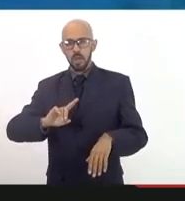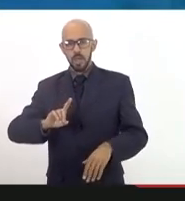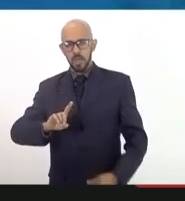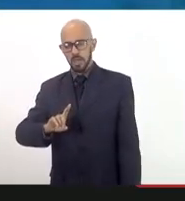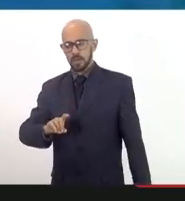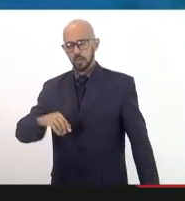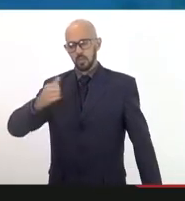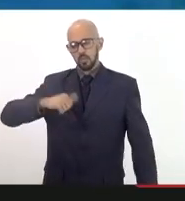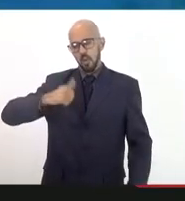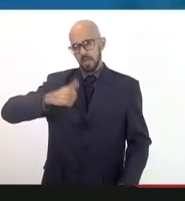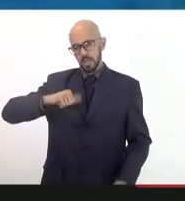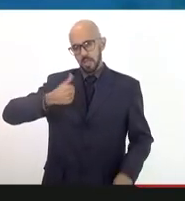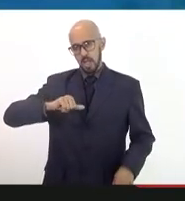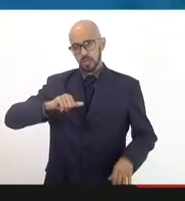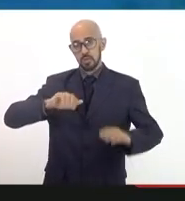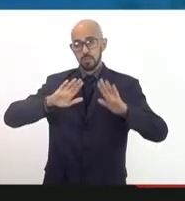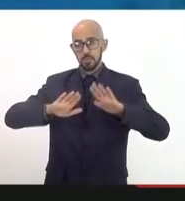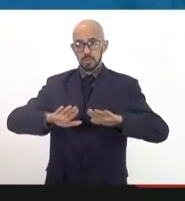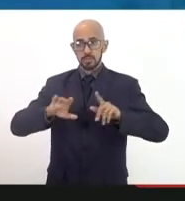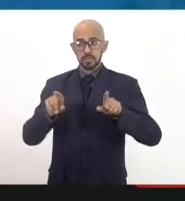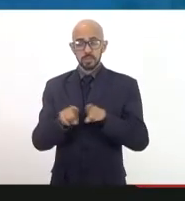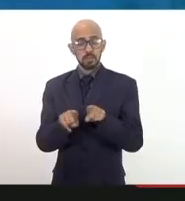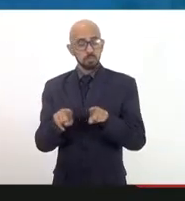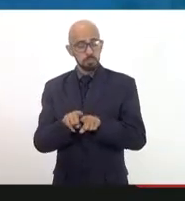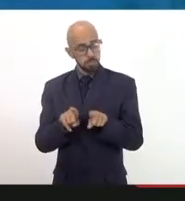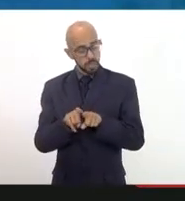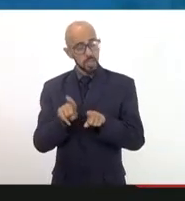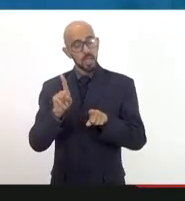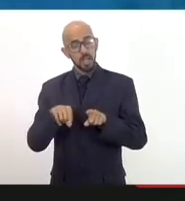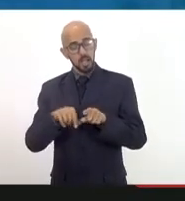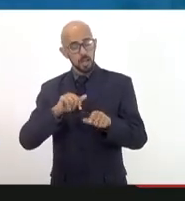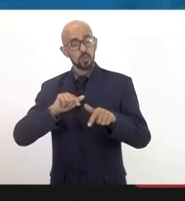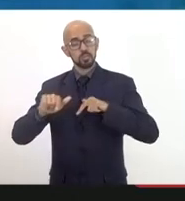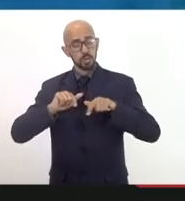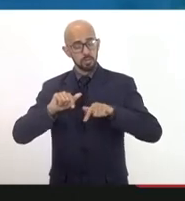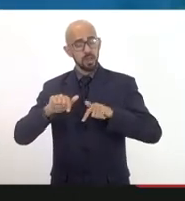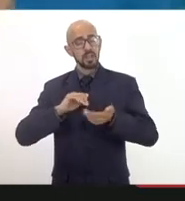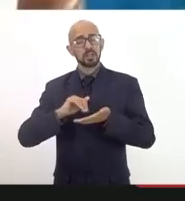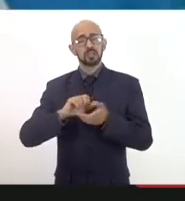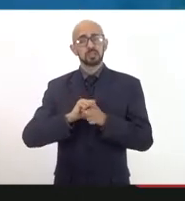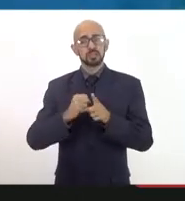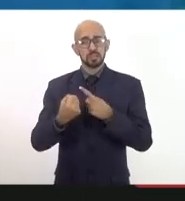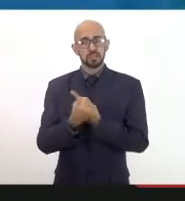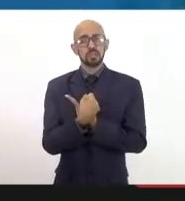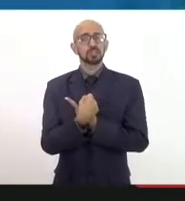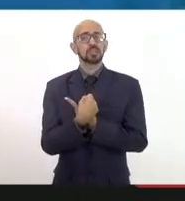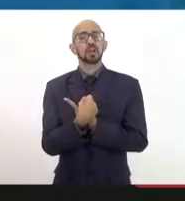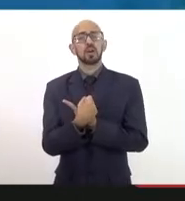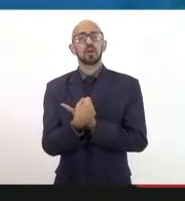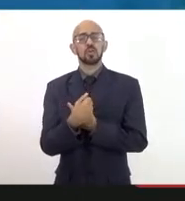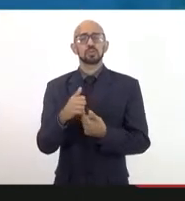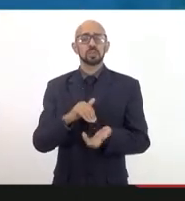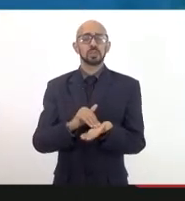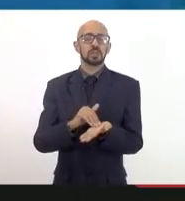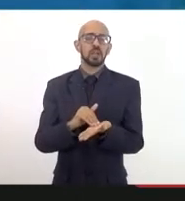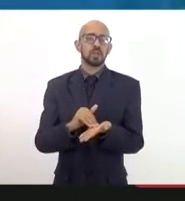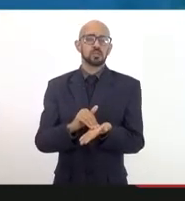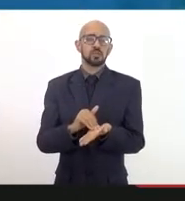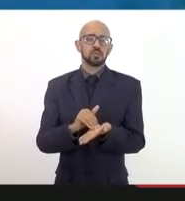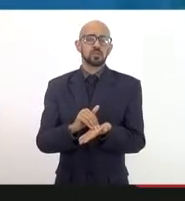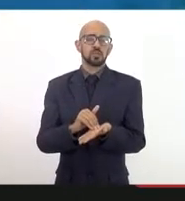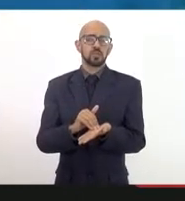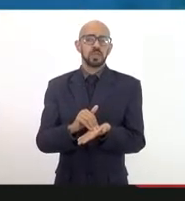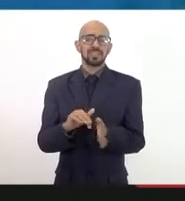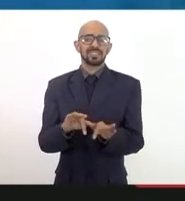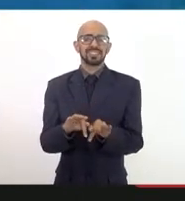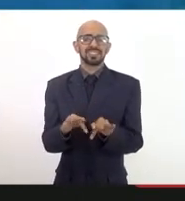de qualidade, mas vai atuar com o trabalho da Secretaria de Assistência Social. Nós vimos na nossa audiência a discussão, muito simples,